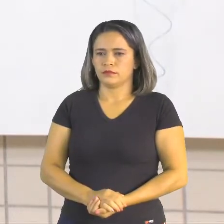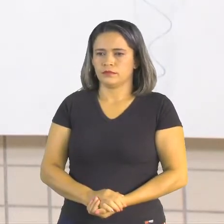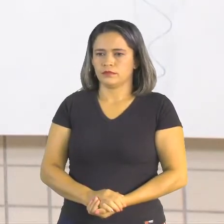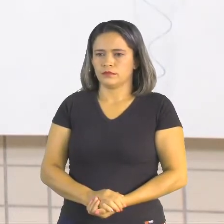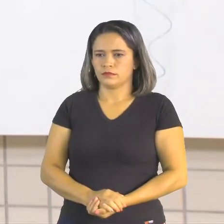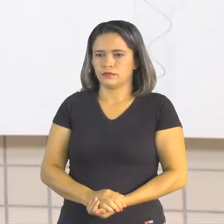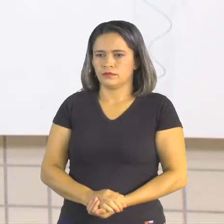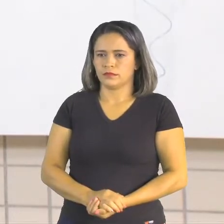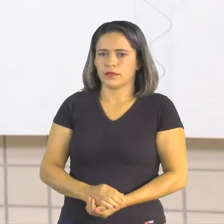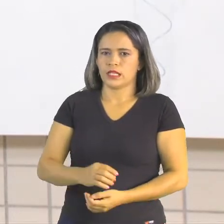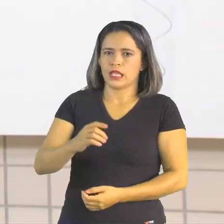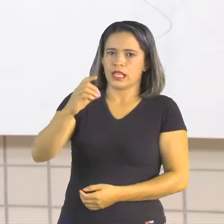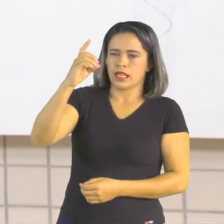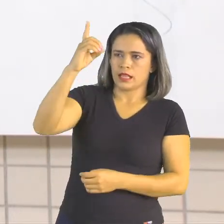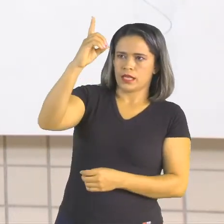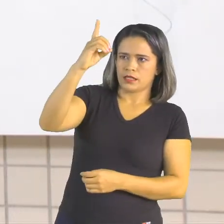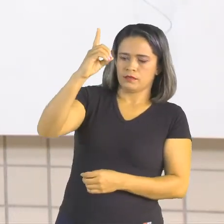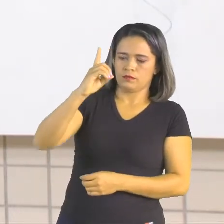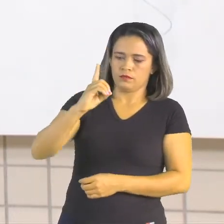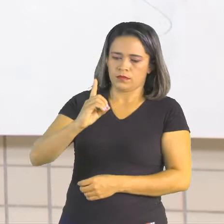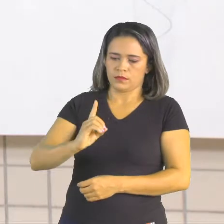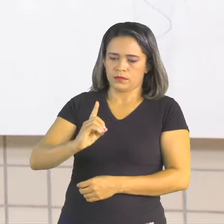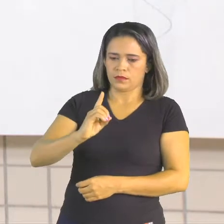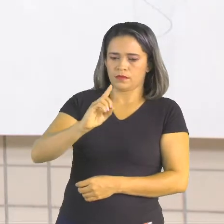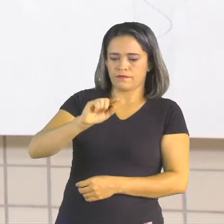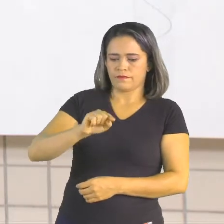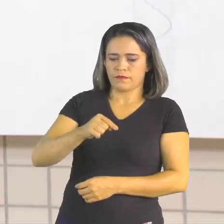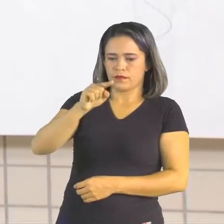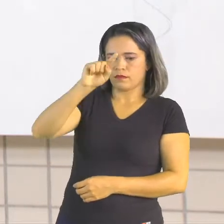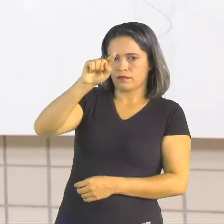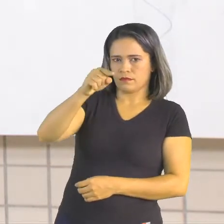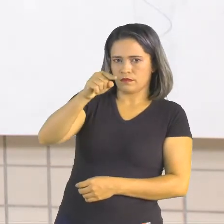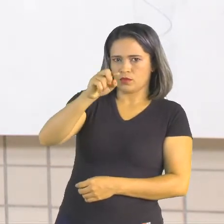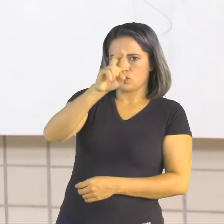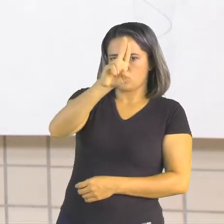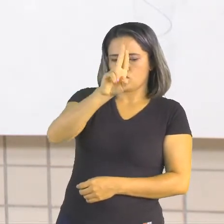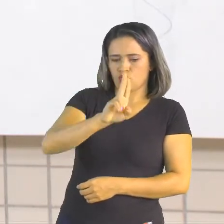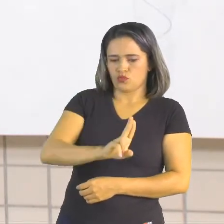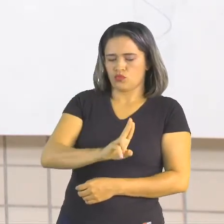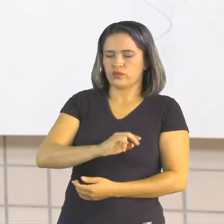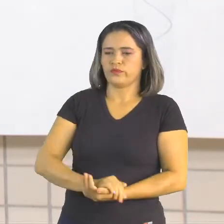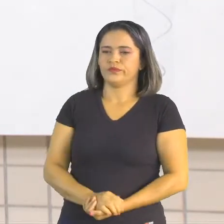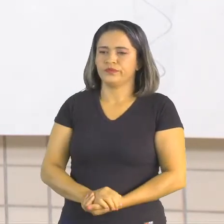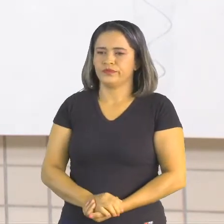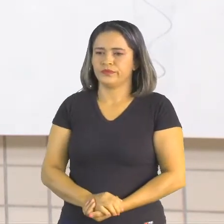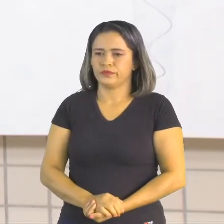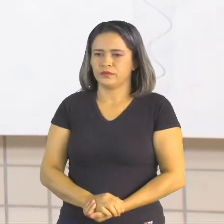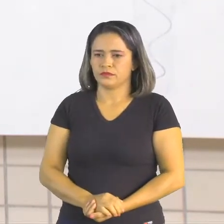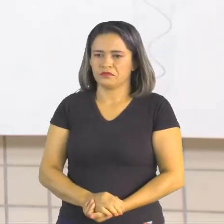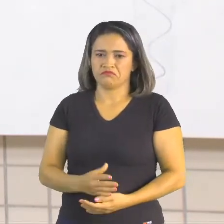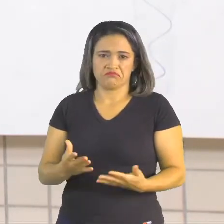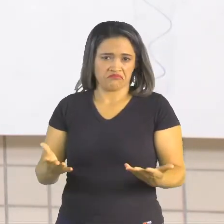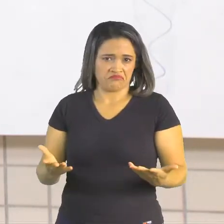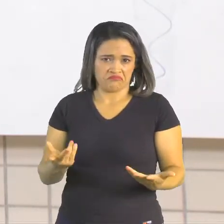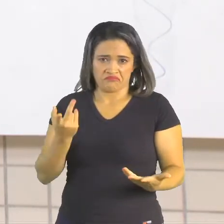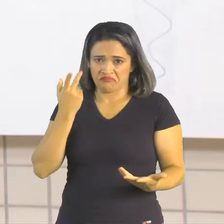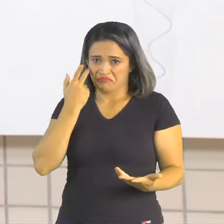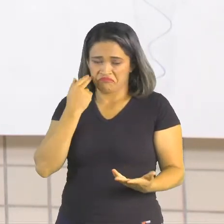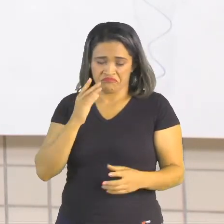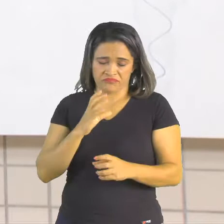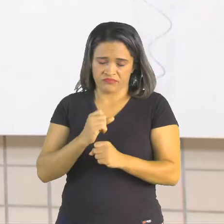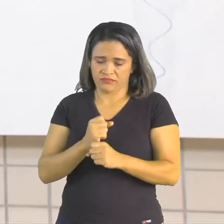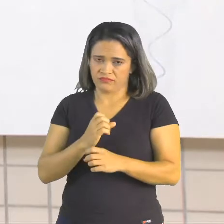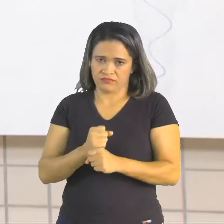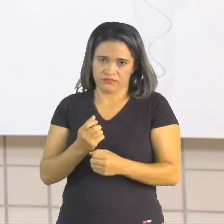Décimo embaixo de décimo, vírgula embaixo de vírgula, unidade embaixo de unidade. Vou simplesmente fazer a soma usual mesmo,